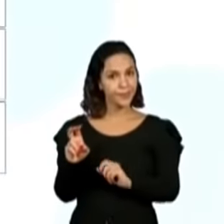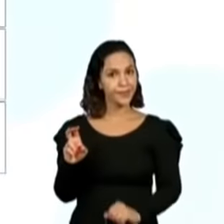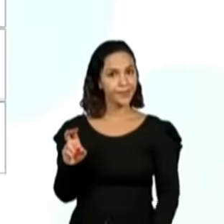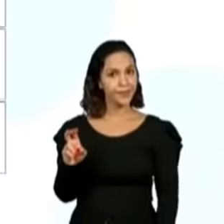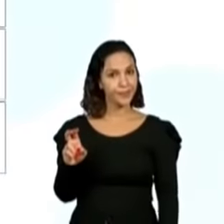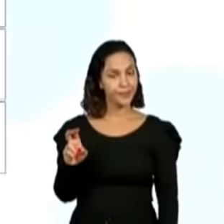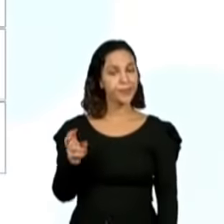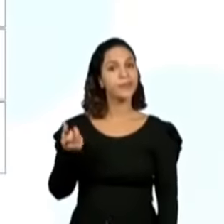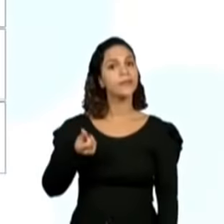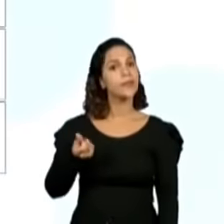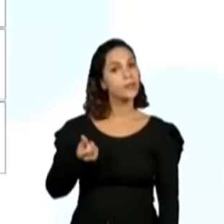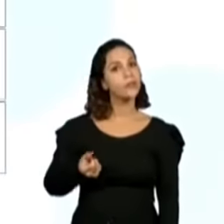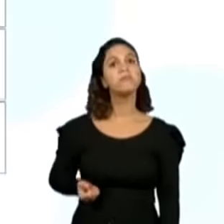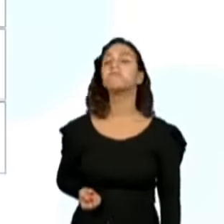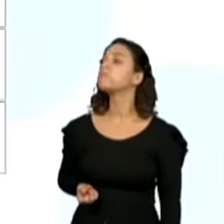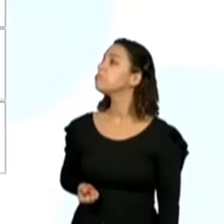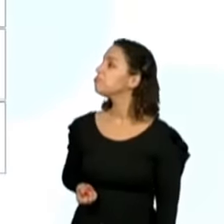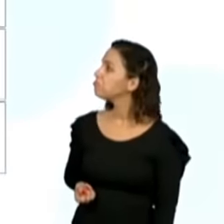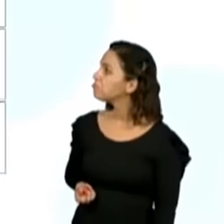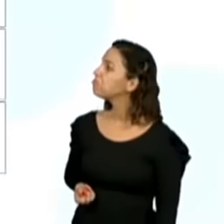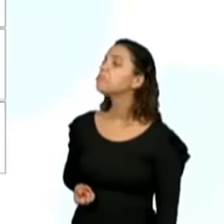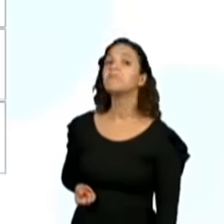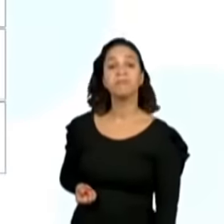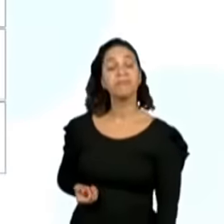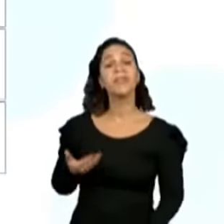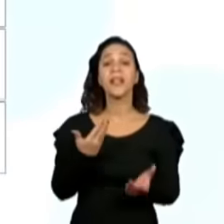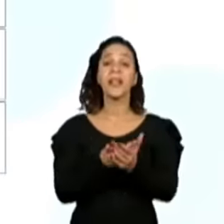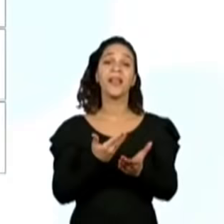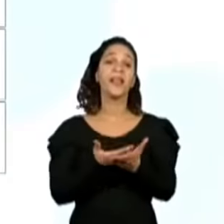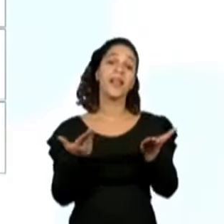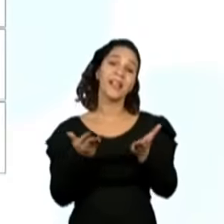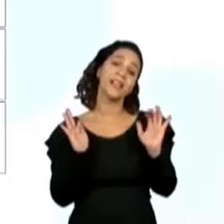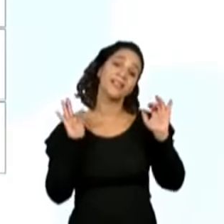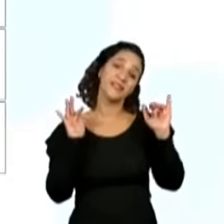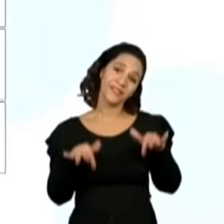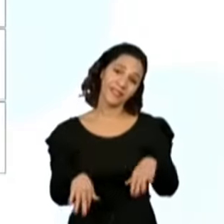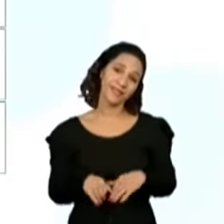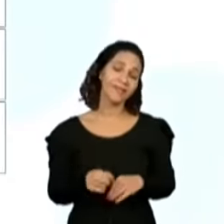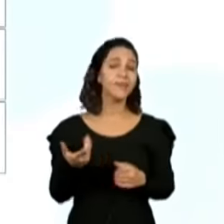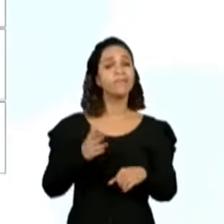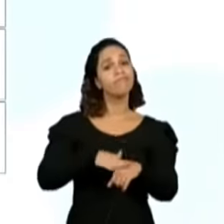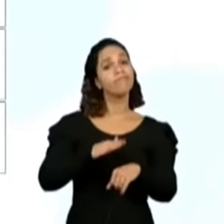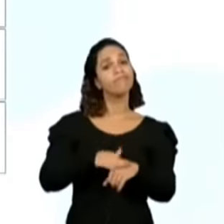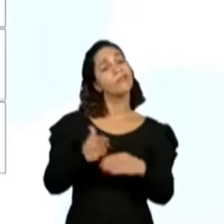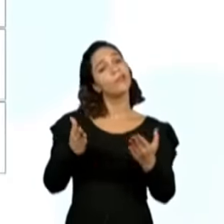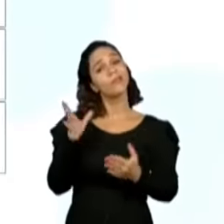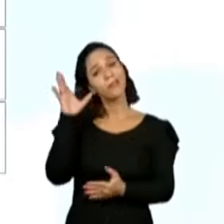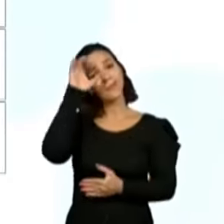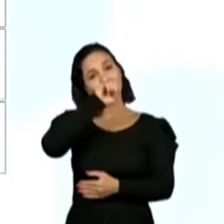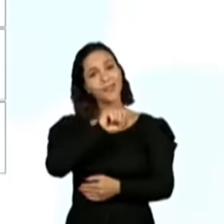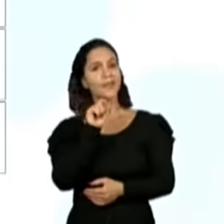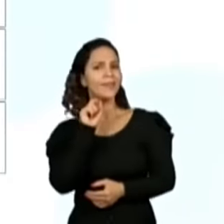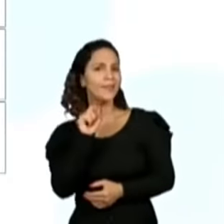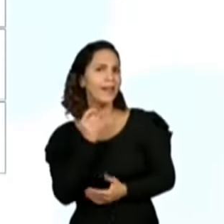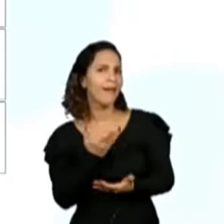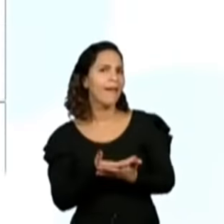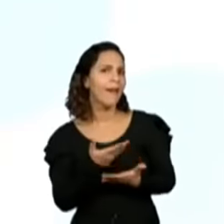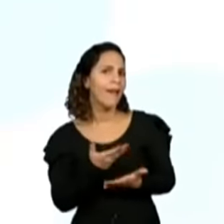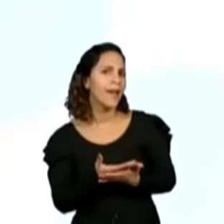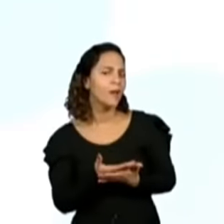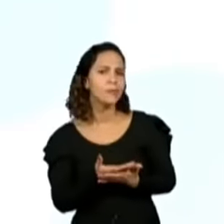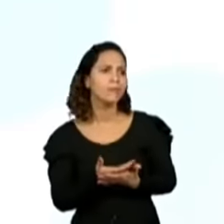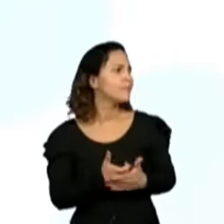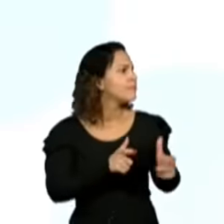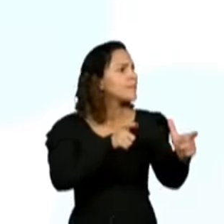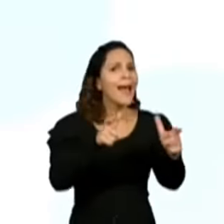escápula e rádio. Nossa aula se encerra. E o que fizemos e aprendemos, Progenon, nessa aula... Cadê